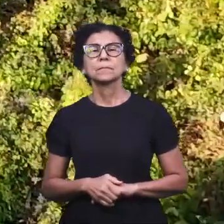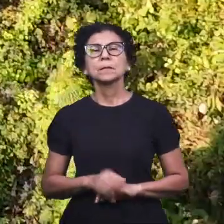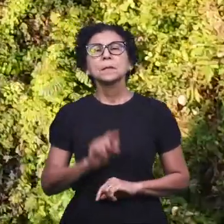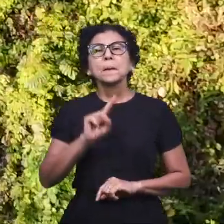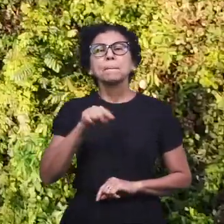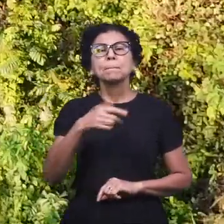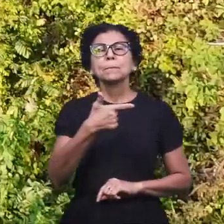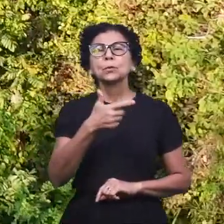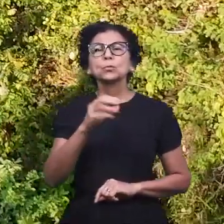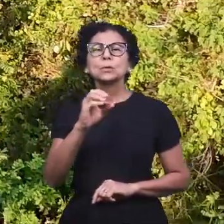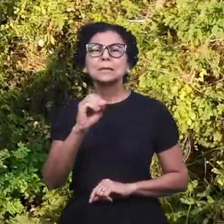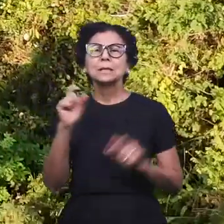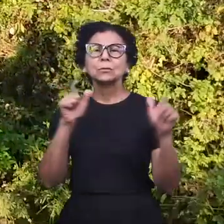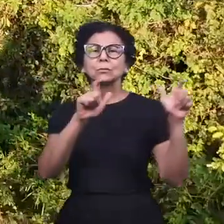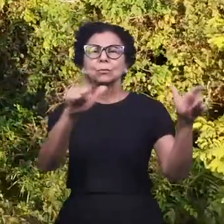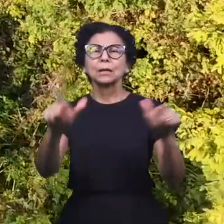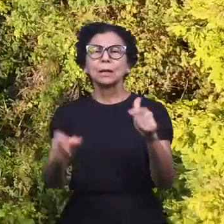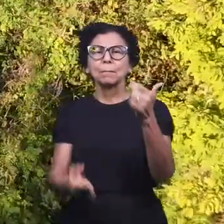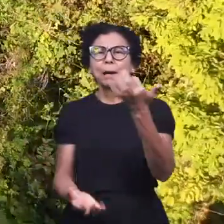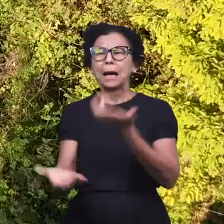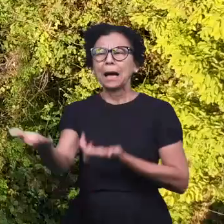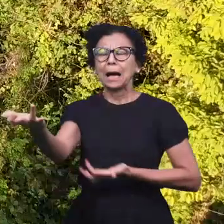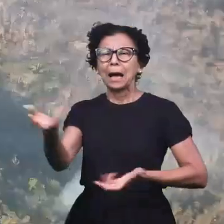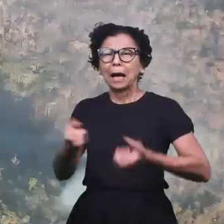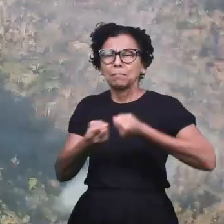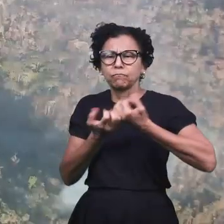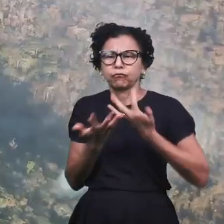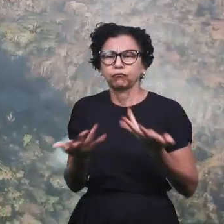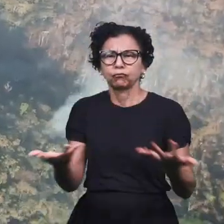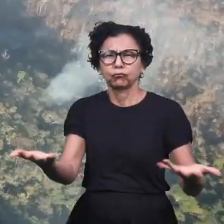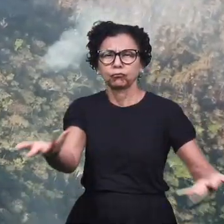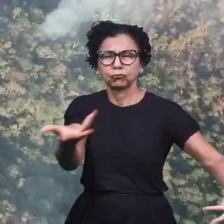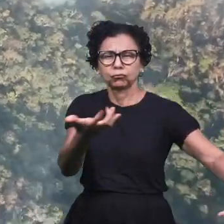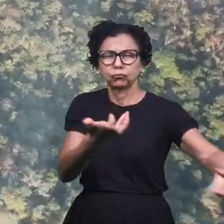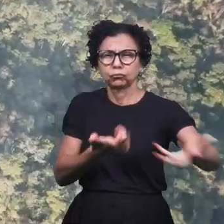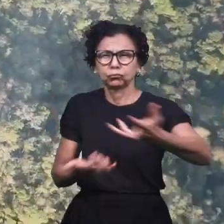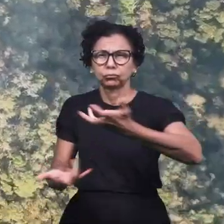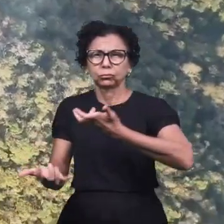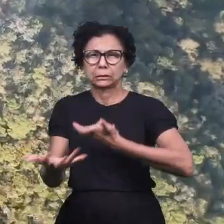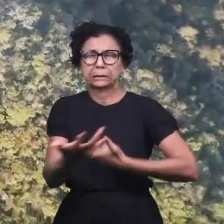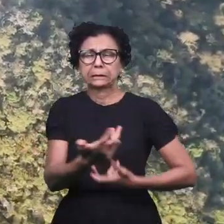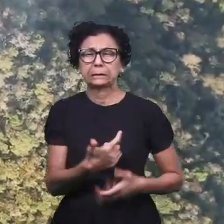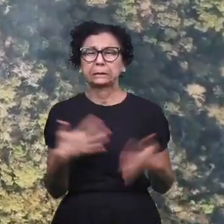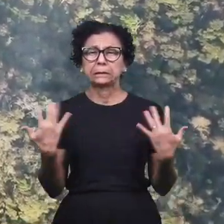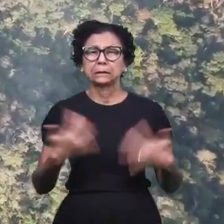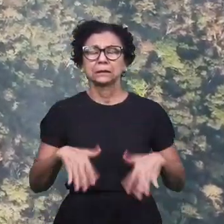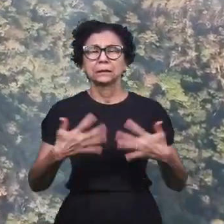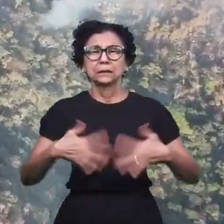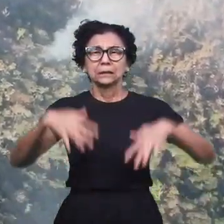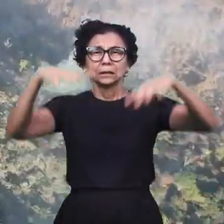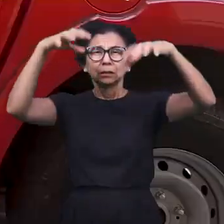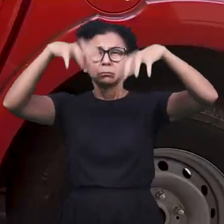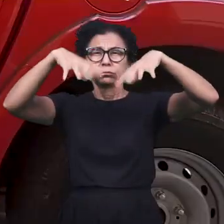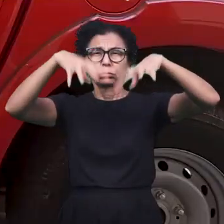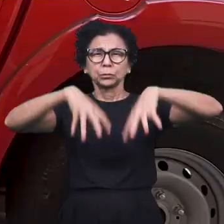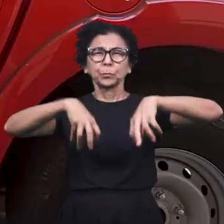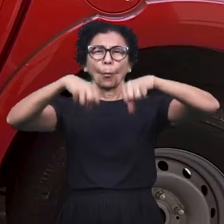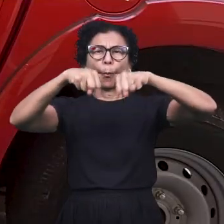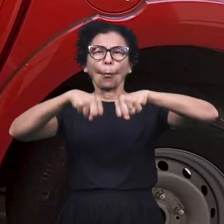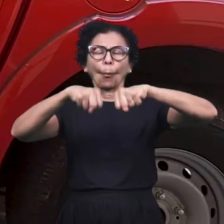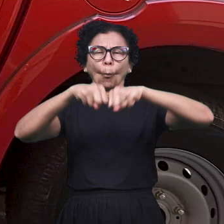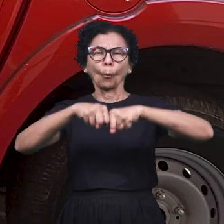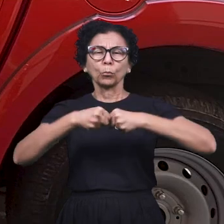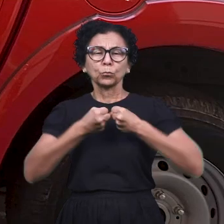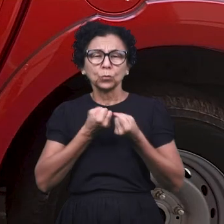1.200 focos de queimadas registradas no estado de Minas Gerais neste período de seca. O tenente Danilo Brunner,